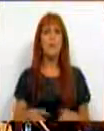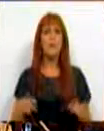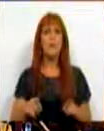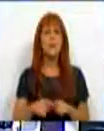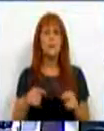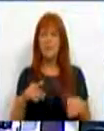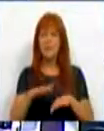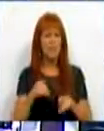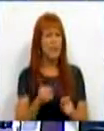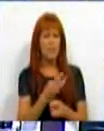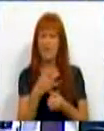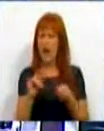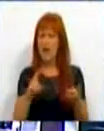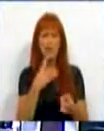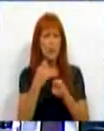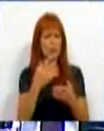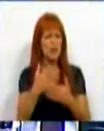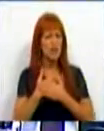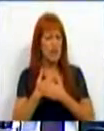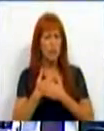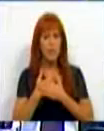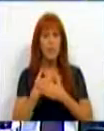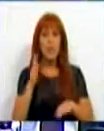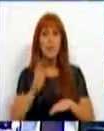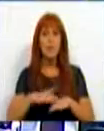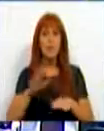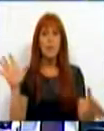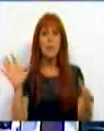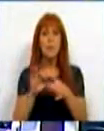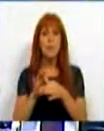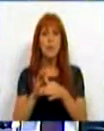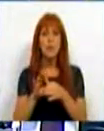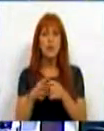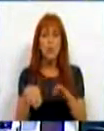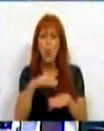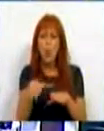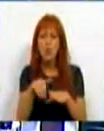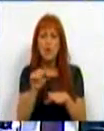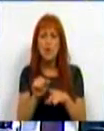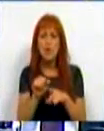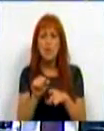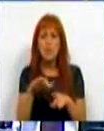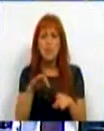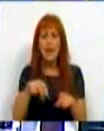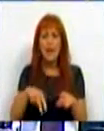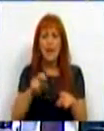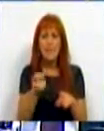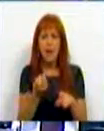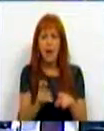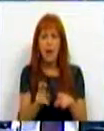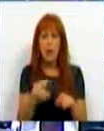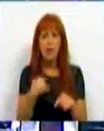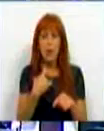Fizeram-me aqui um conjunto de perguntas relacionadas com os conteúdos do PNR.